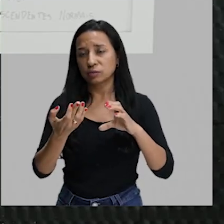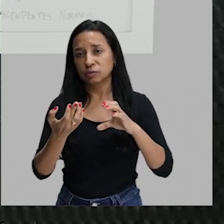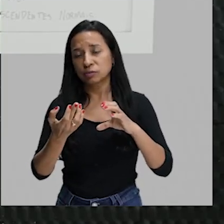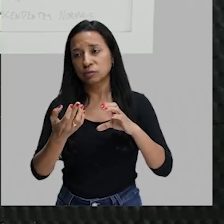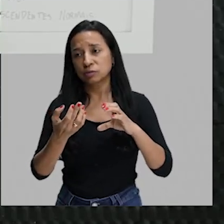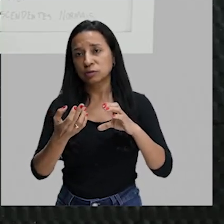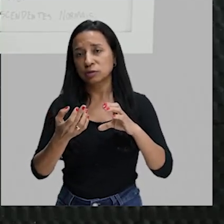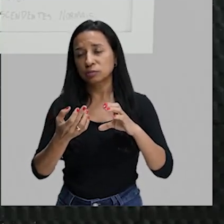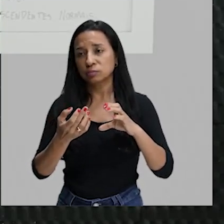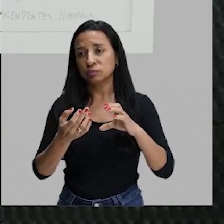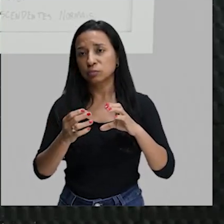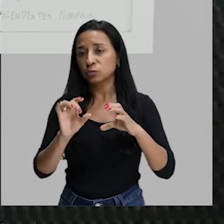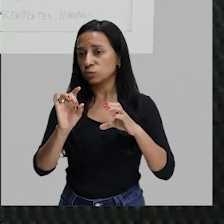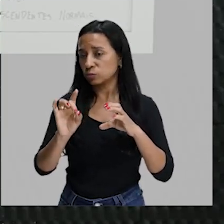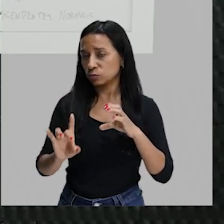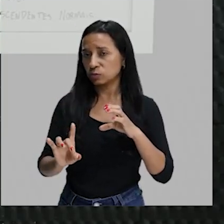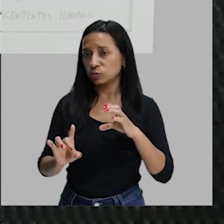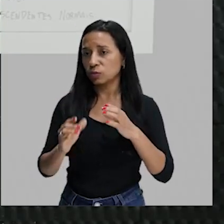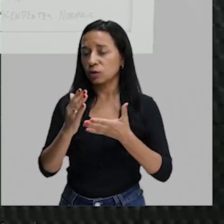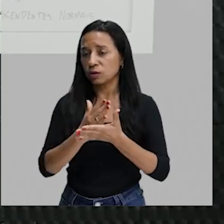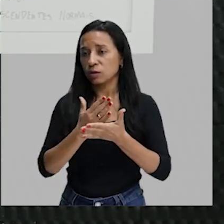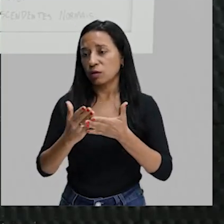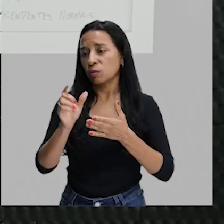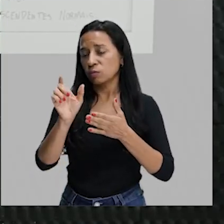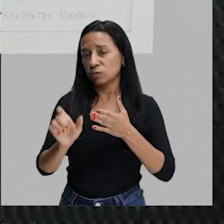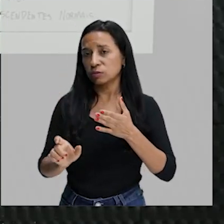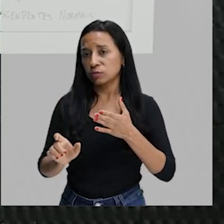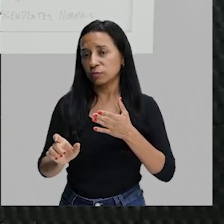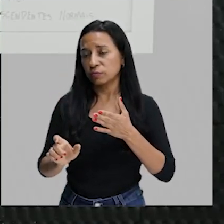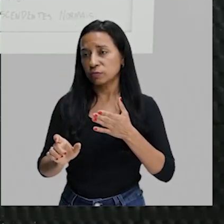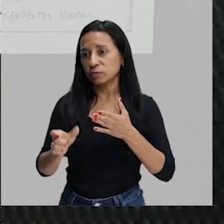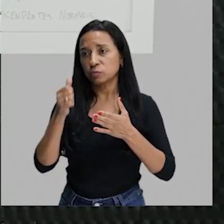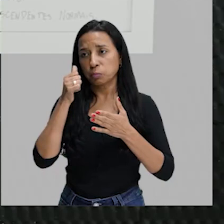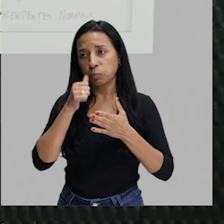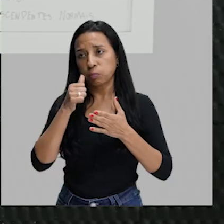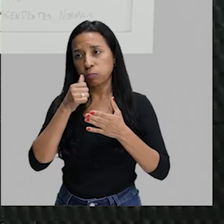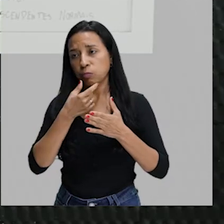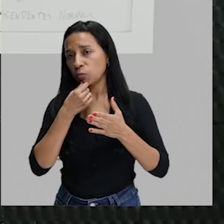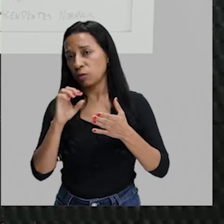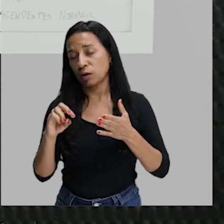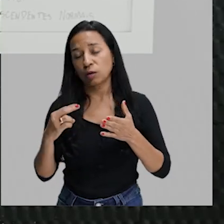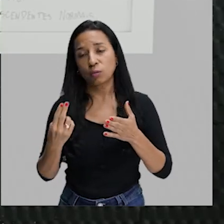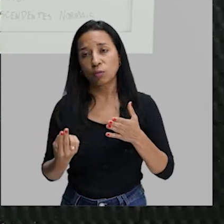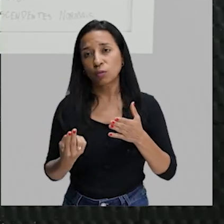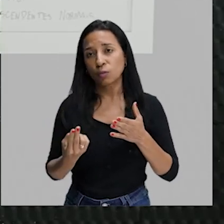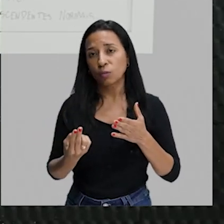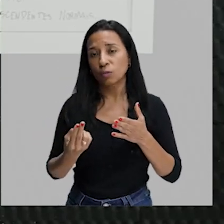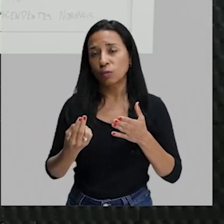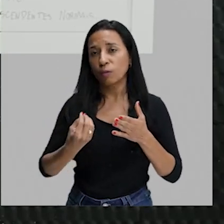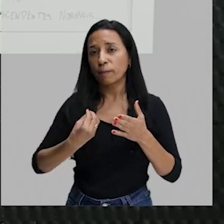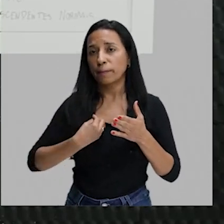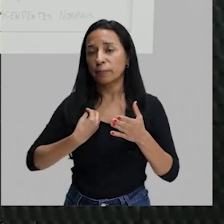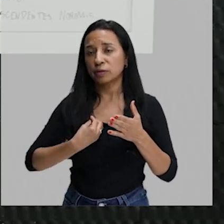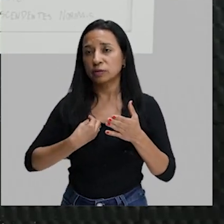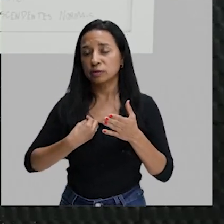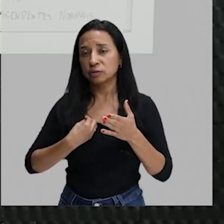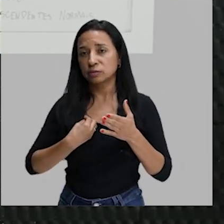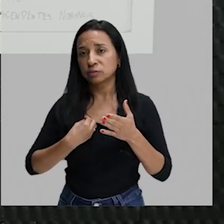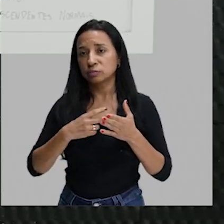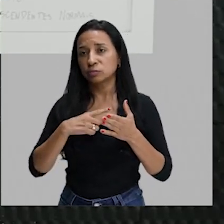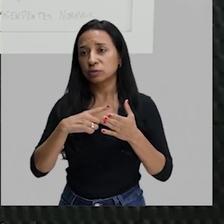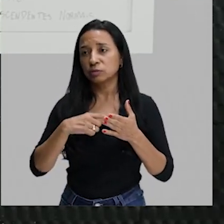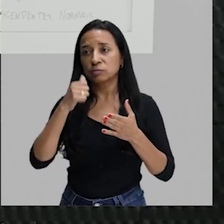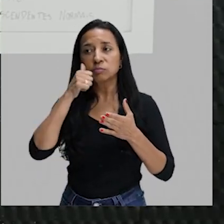predominante em apenas alguns indivíduos de um sexo em específico, ou ela está presente em indivíduos